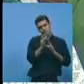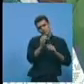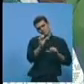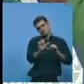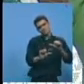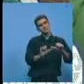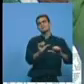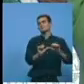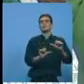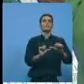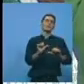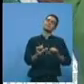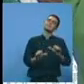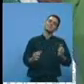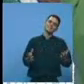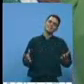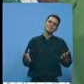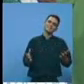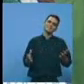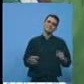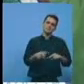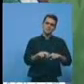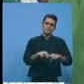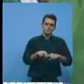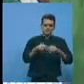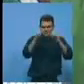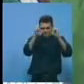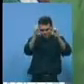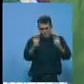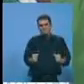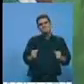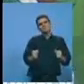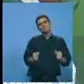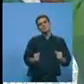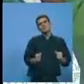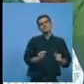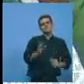transforme e liberte pelo poder do Espírito Santo nessa Eucaristia?